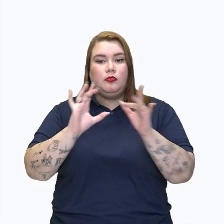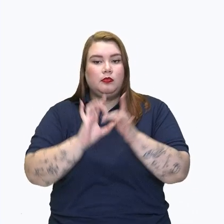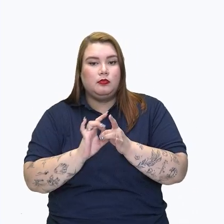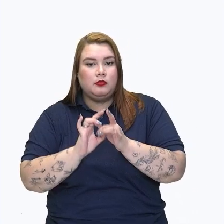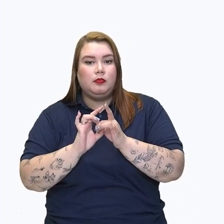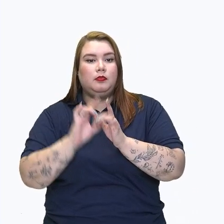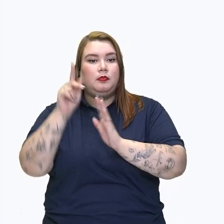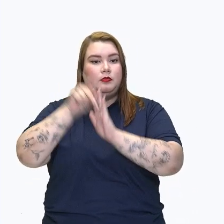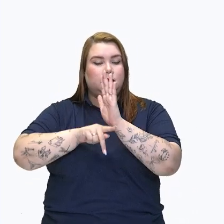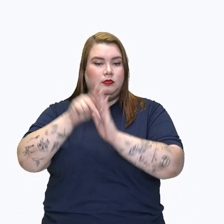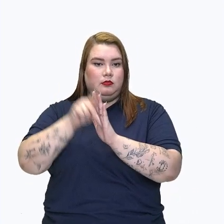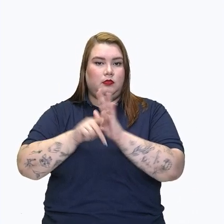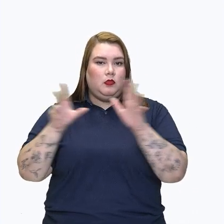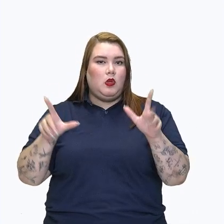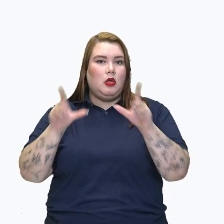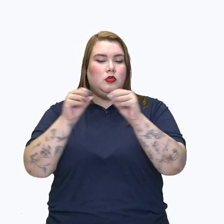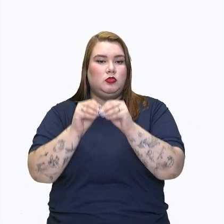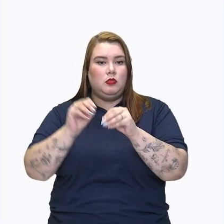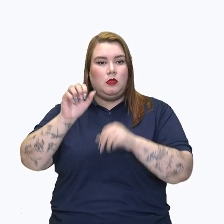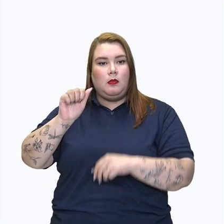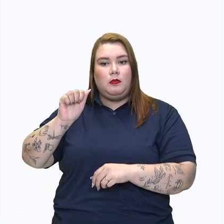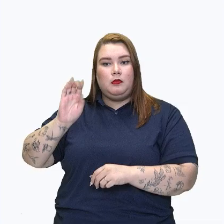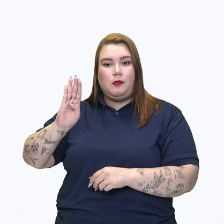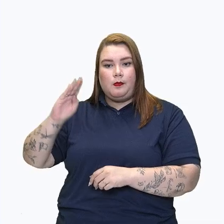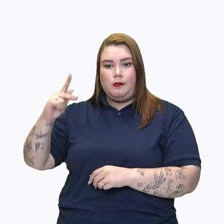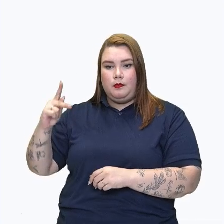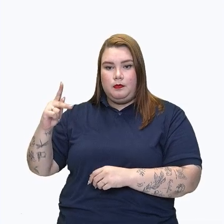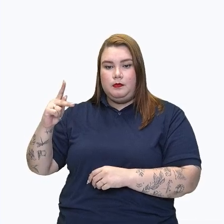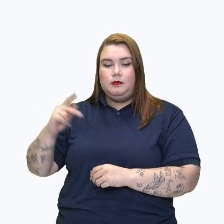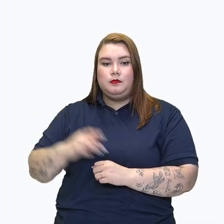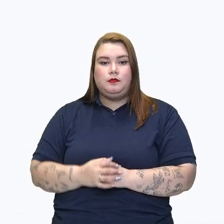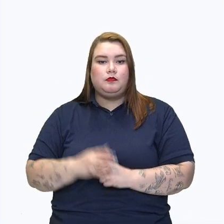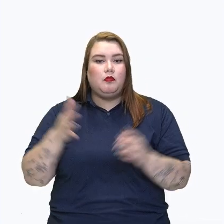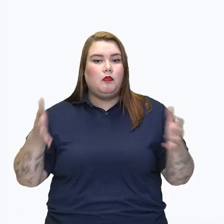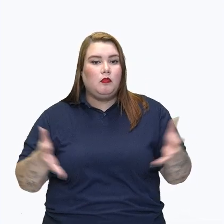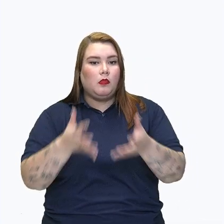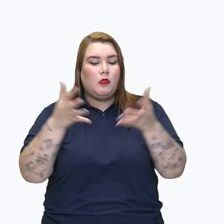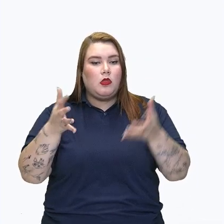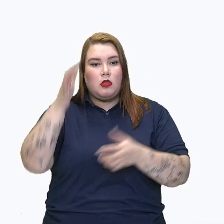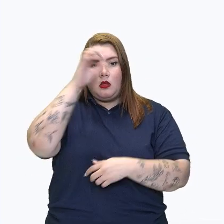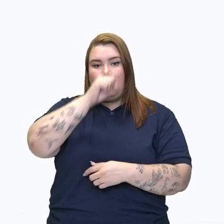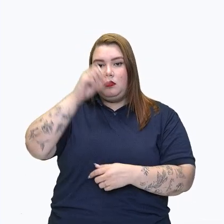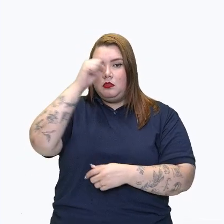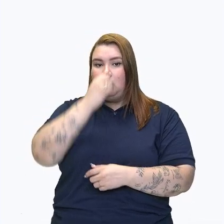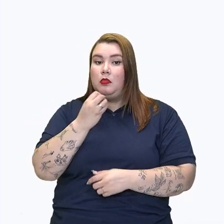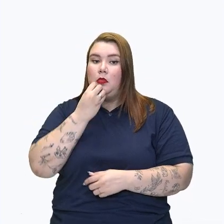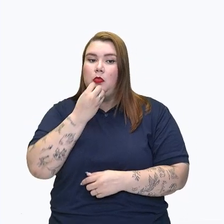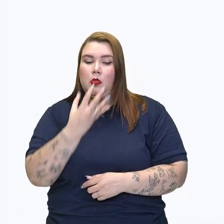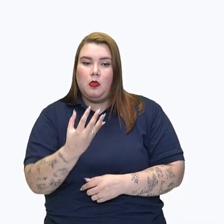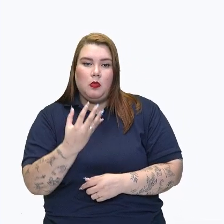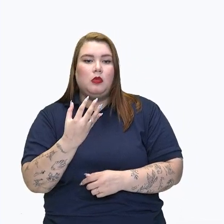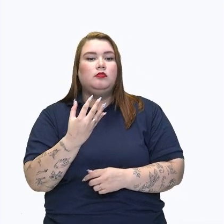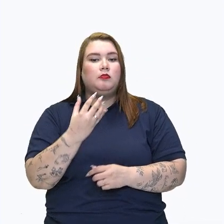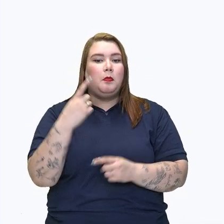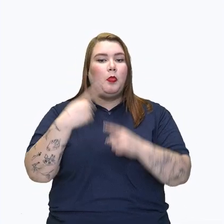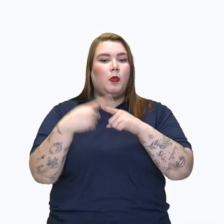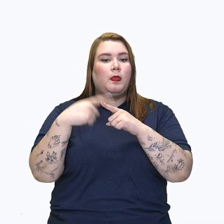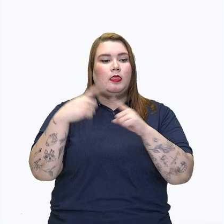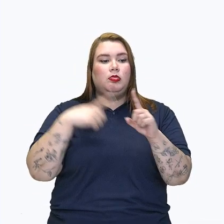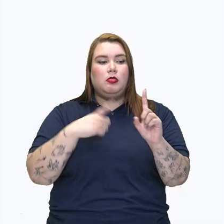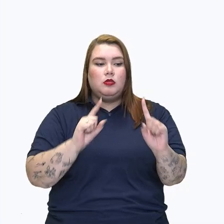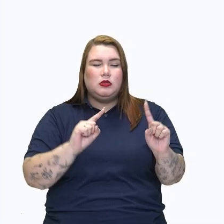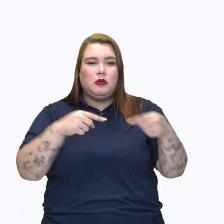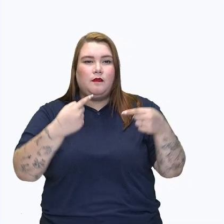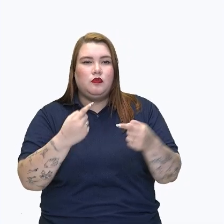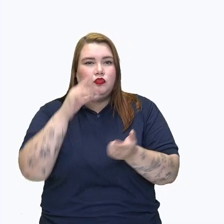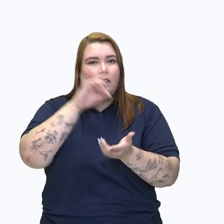aprendizagem baseada em projetos, né, conhecida como ABP. Ela promove uma aprendizagem mais significativa a partir de desafios